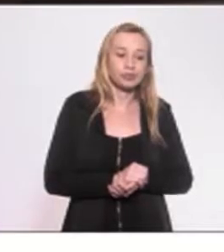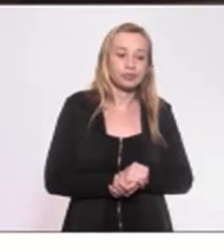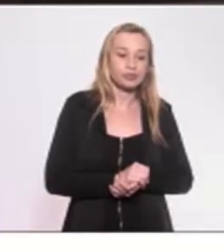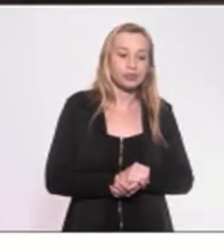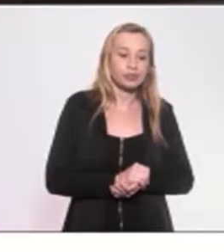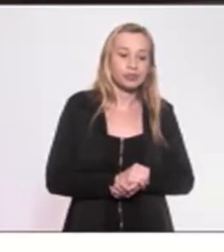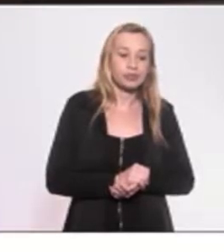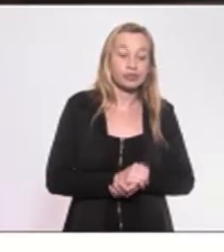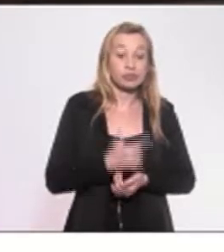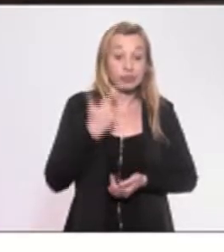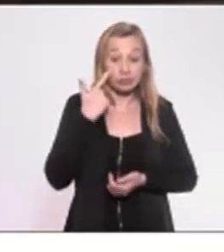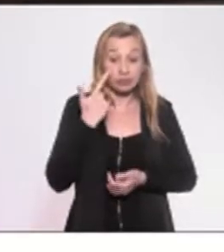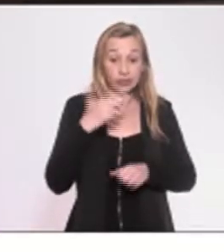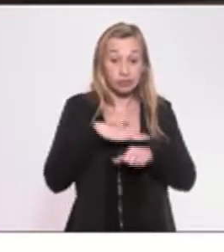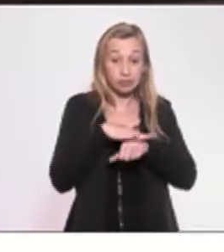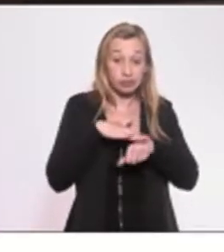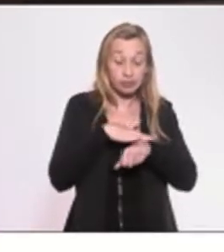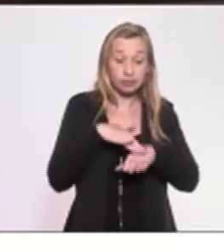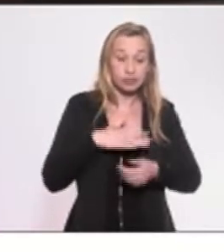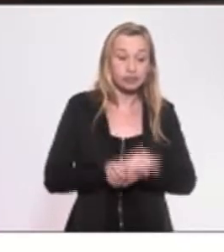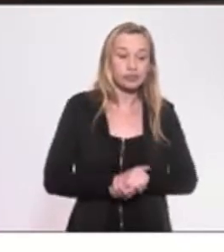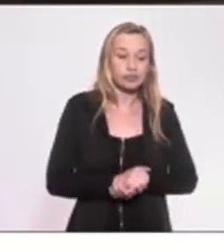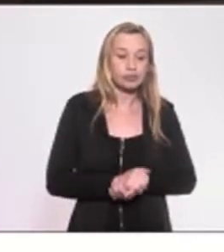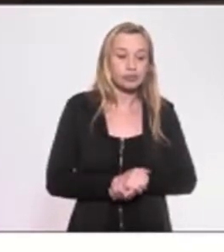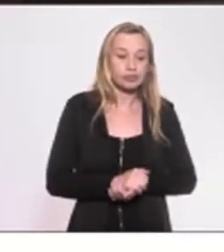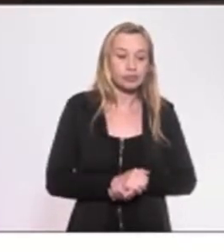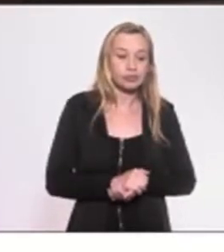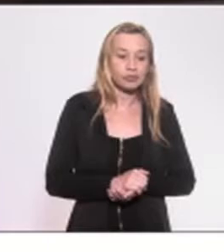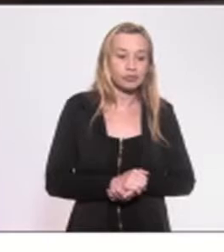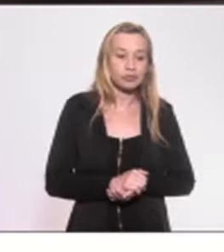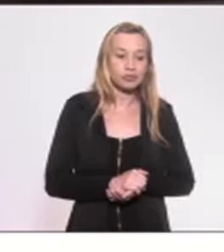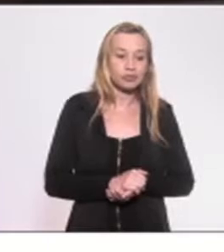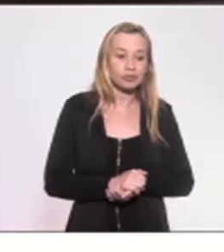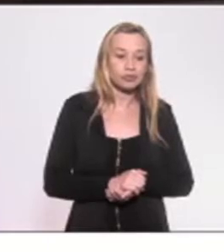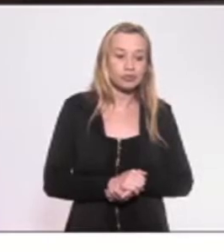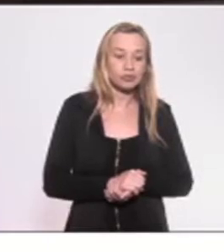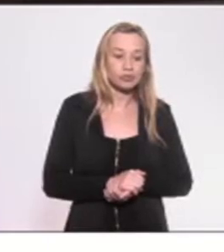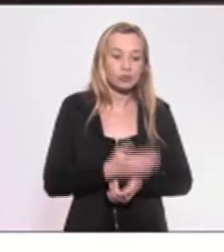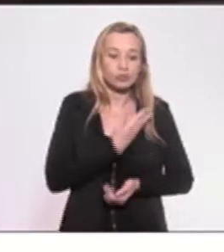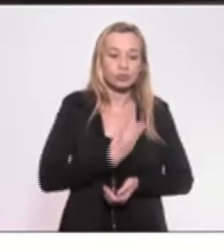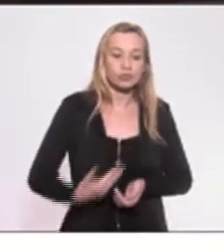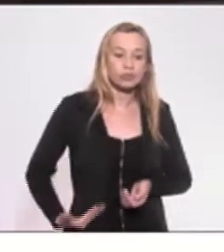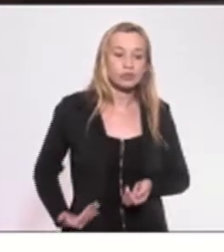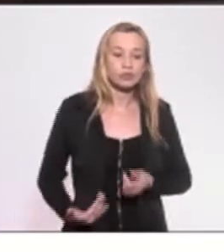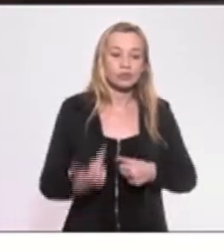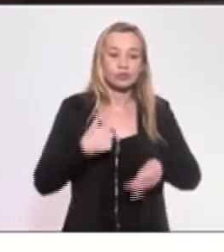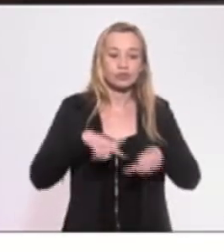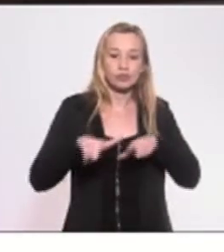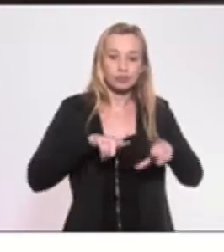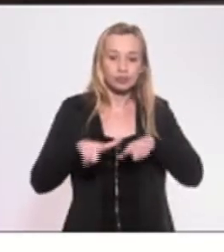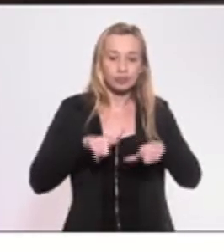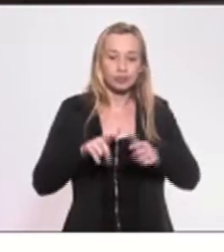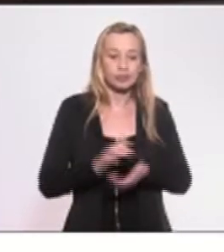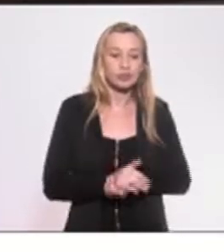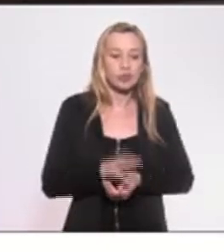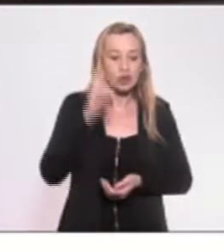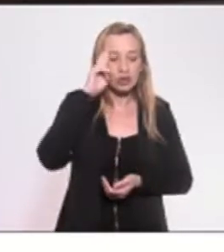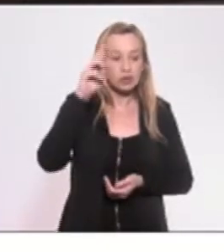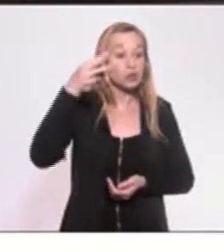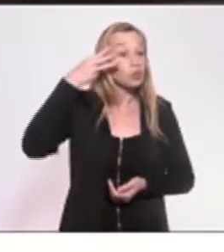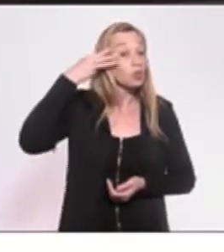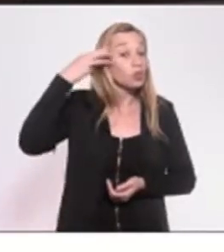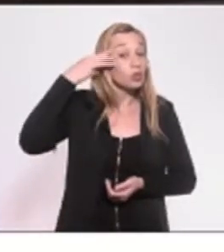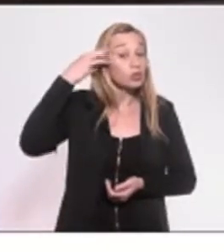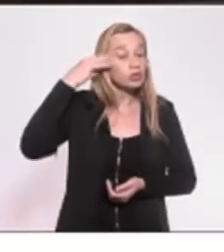as conversas. E aí o governador em exercício, o senhor Wilson